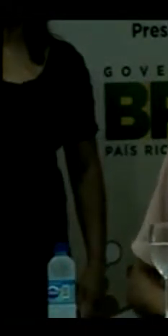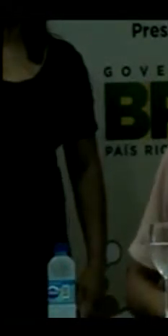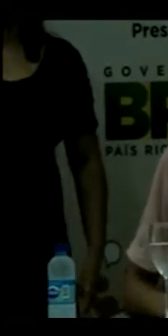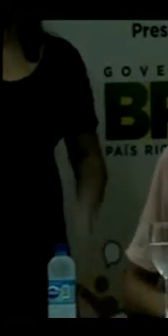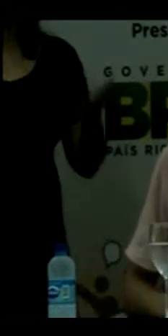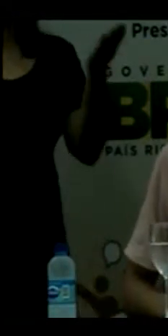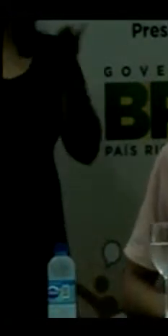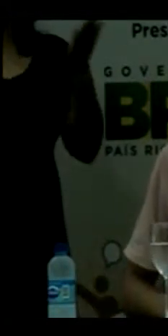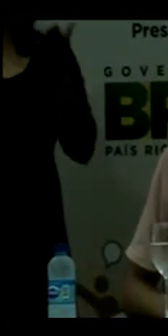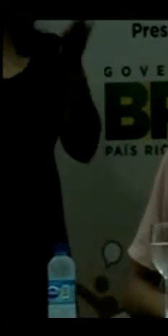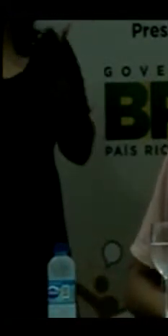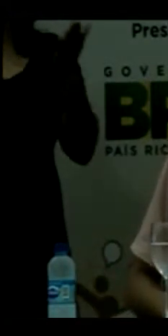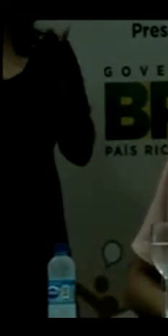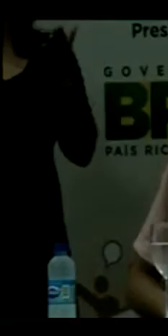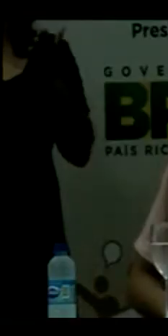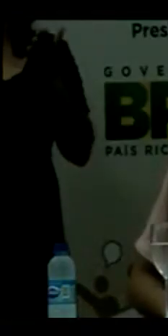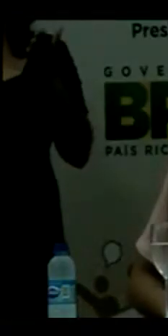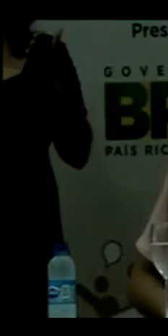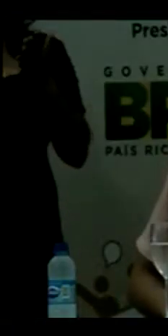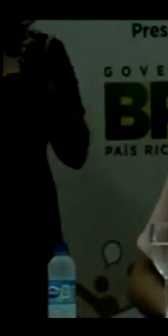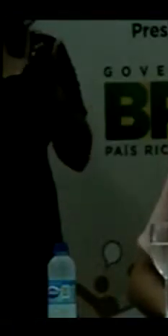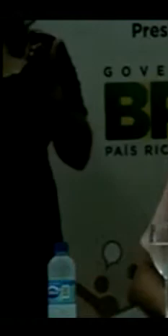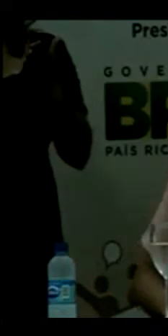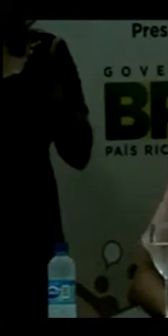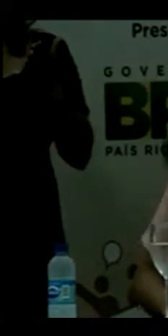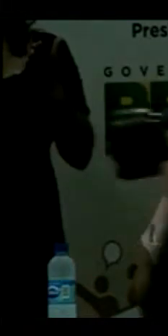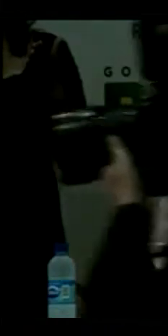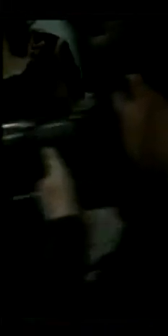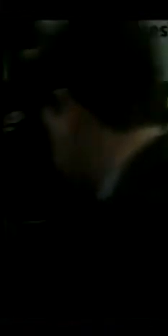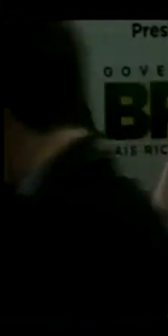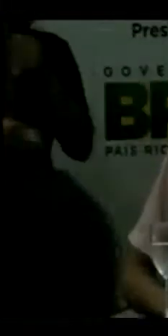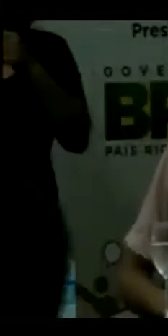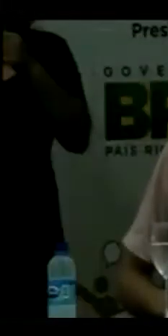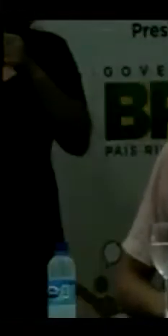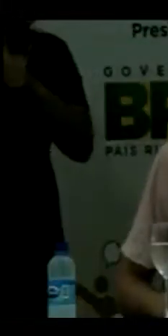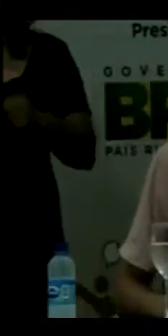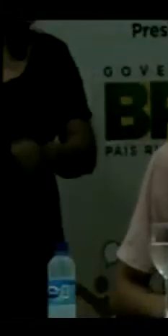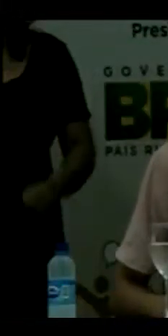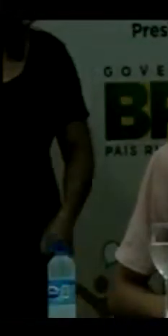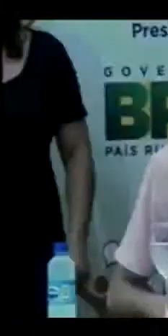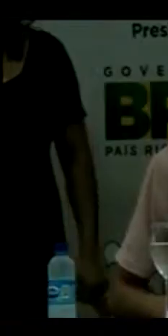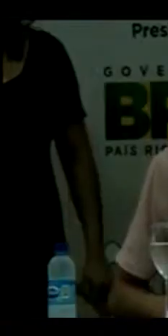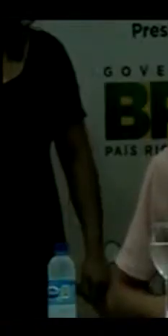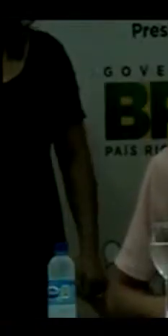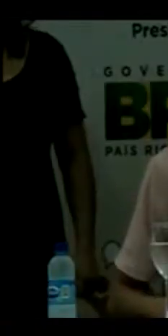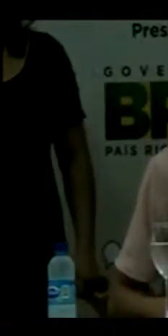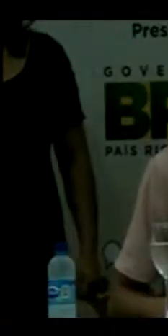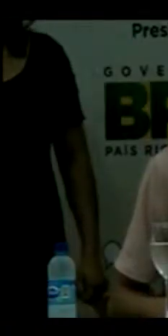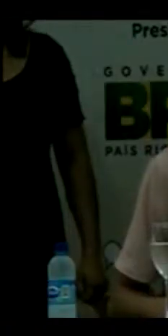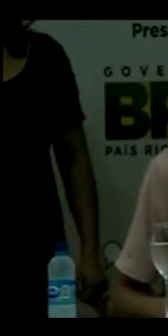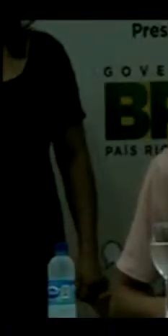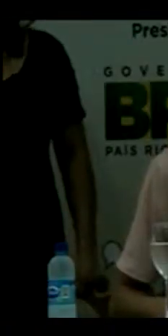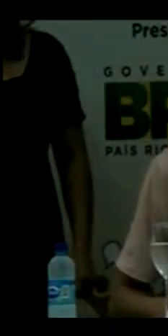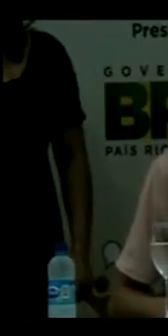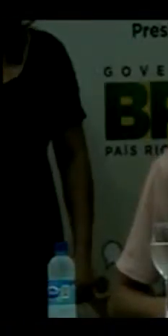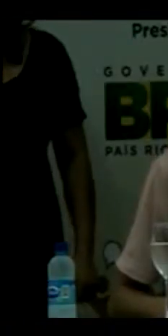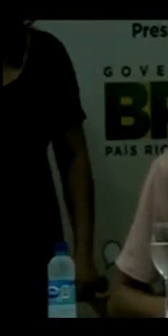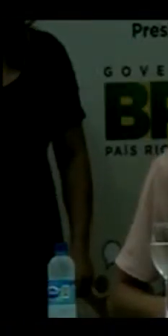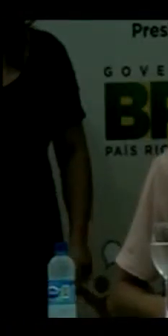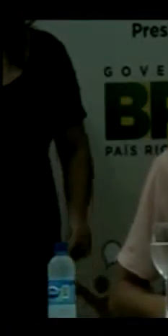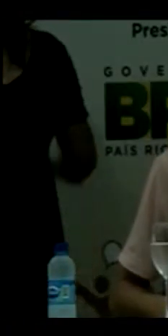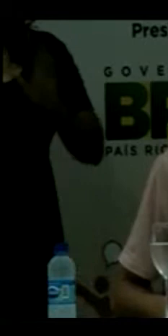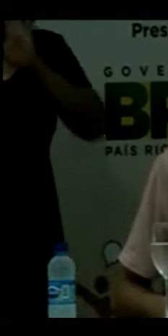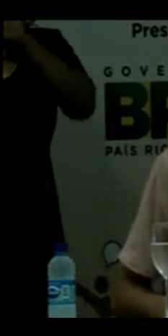Agora, todo mundo, a gente está falando de causa, né? Todo mundo que já apresentou uma